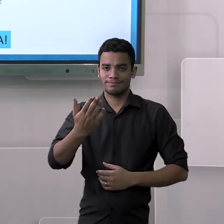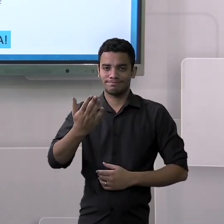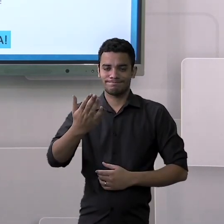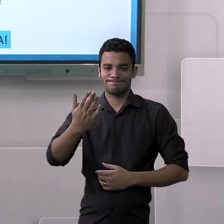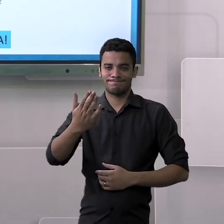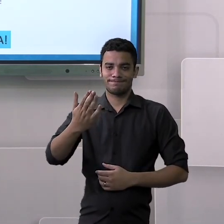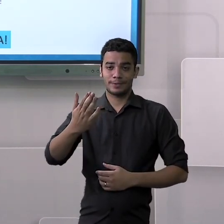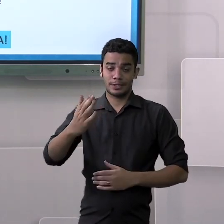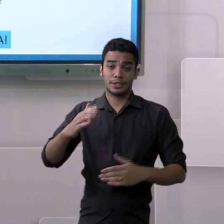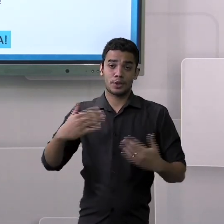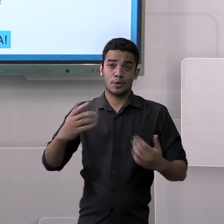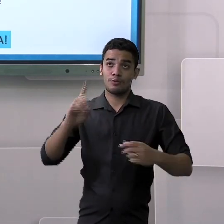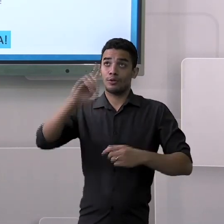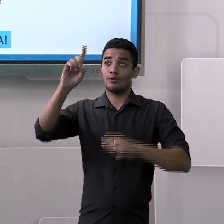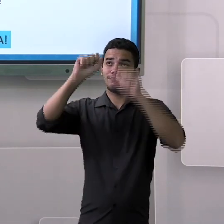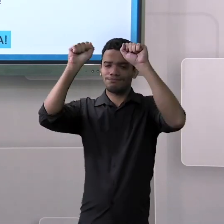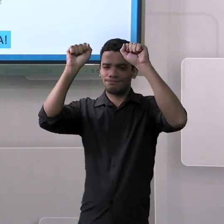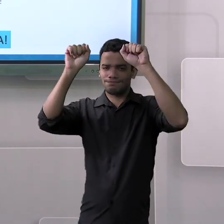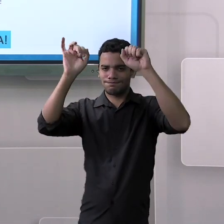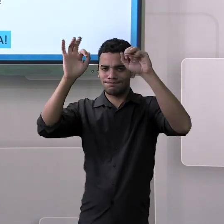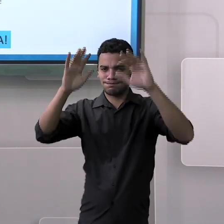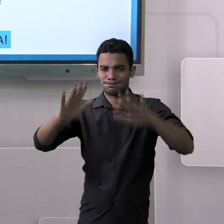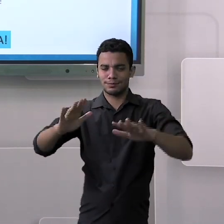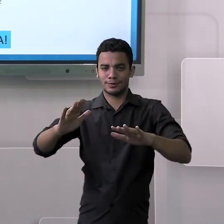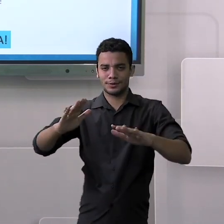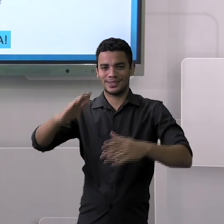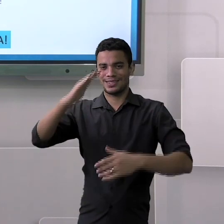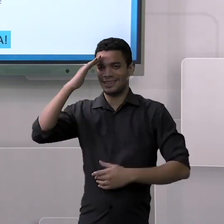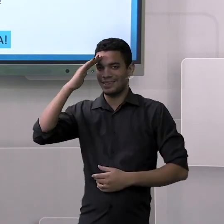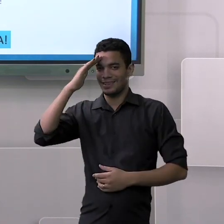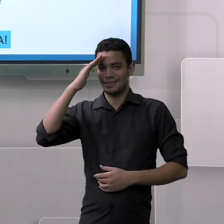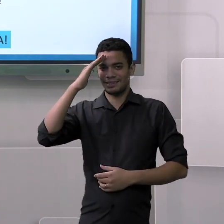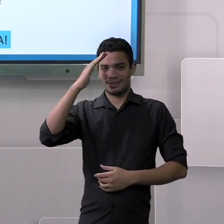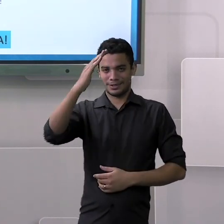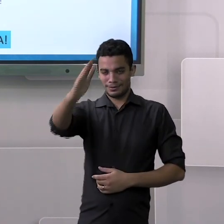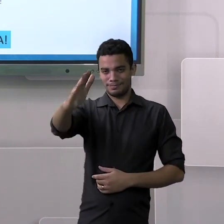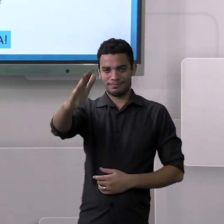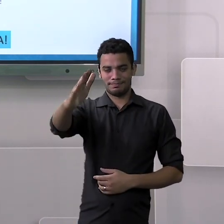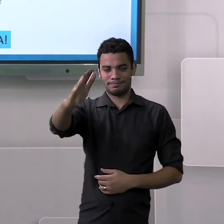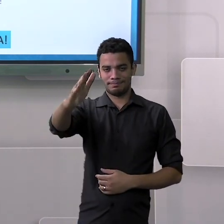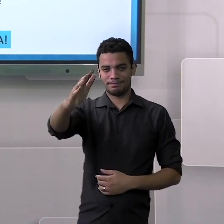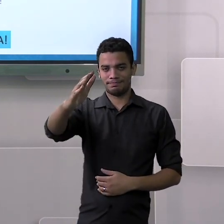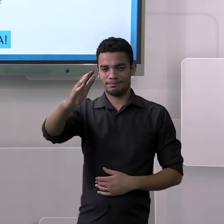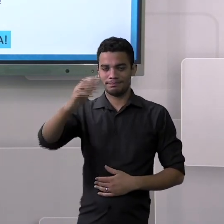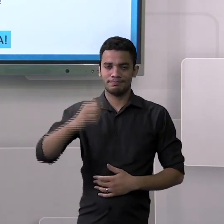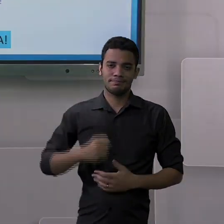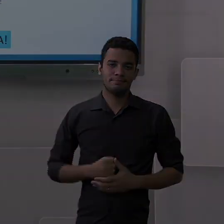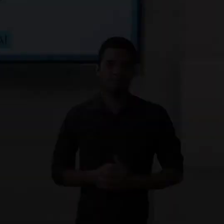coração. Fiquem com Deus e até a próxima aula. Tchauzinho!